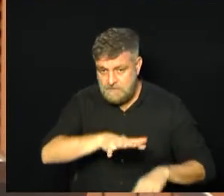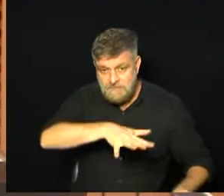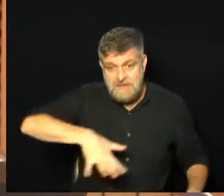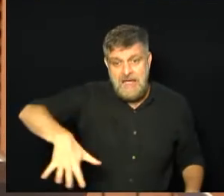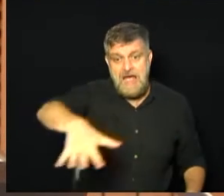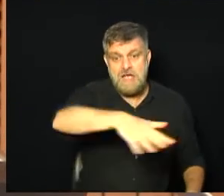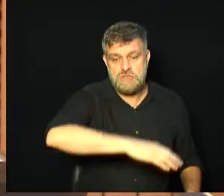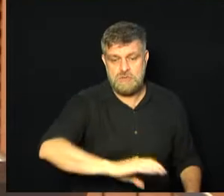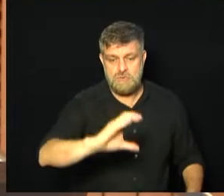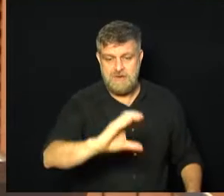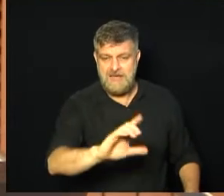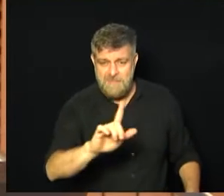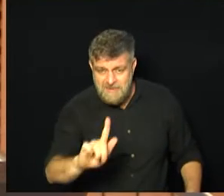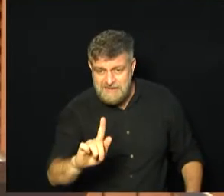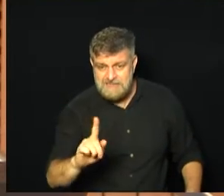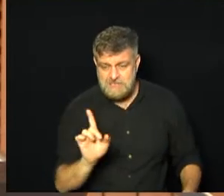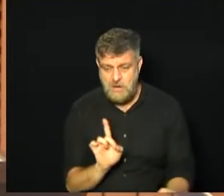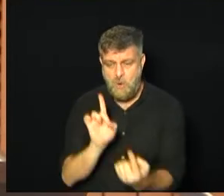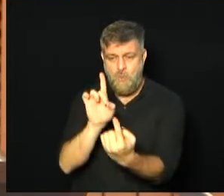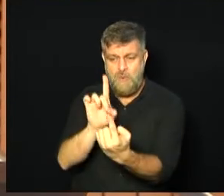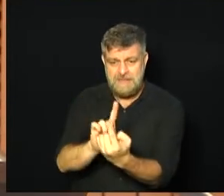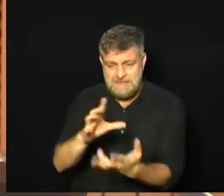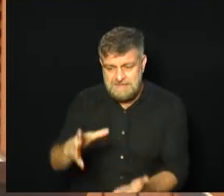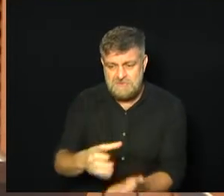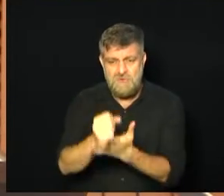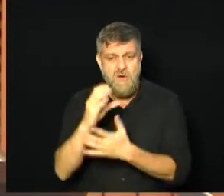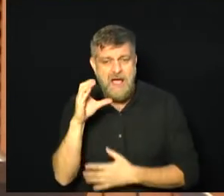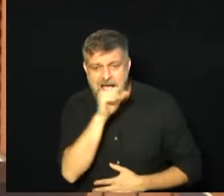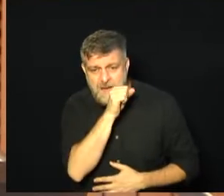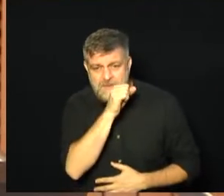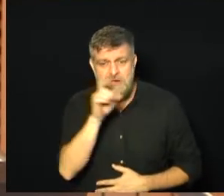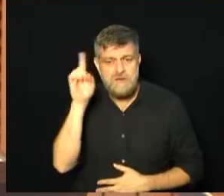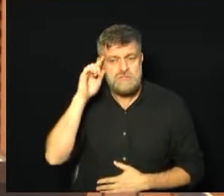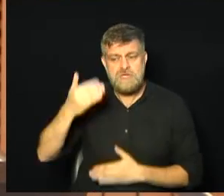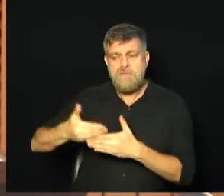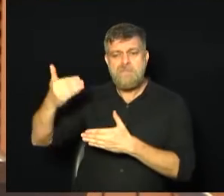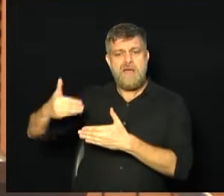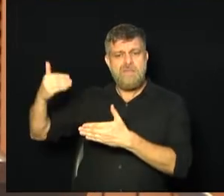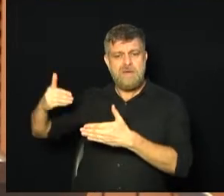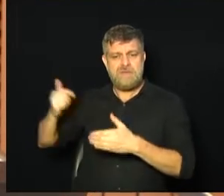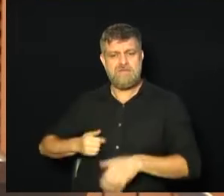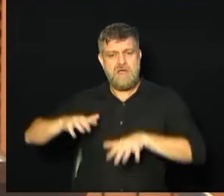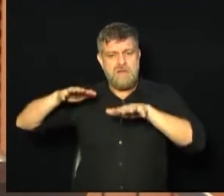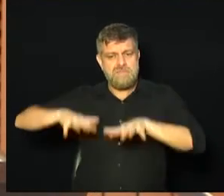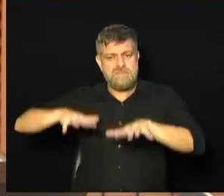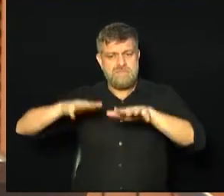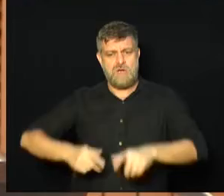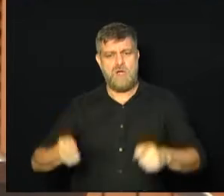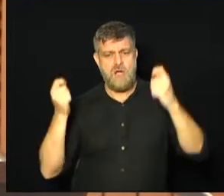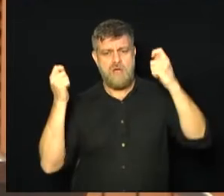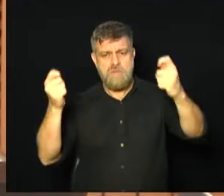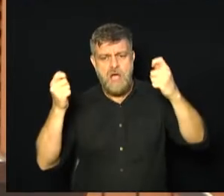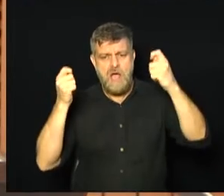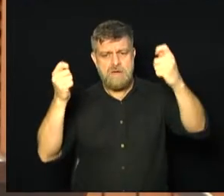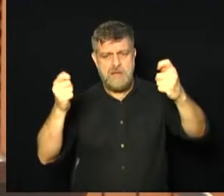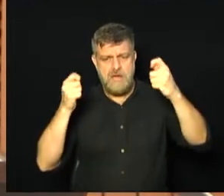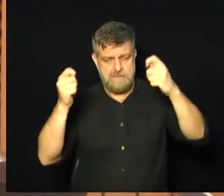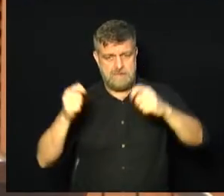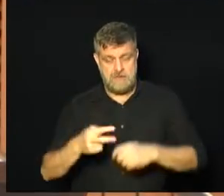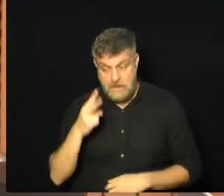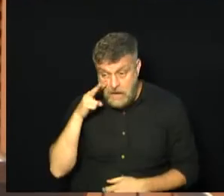Grande, o pronto atendimento do Campo Grande. Há poucos dias eu vi manifestação de alguns colegas